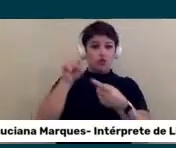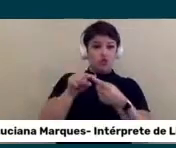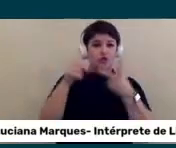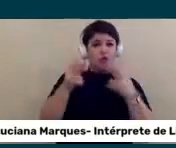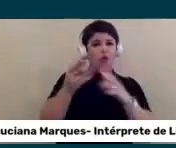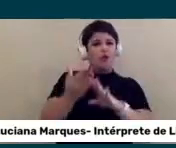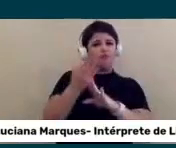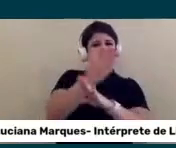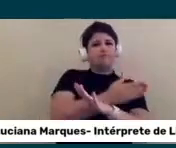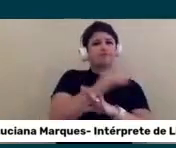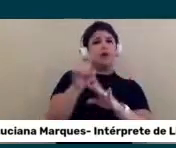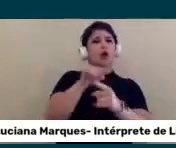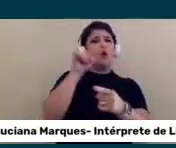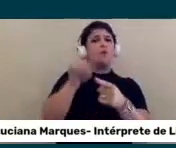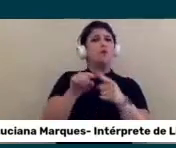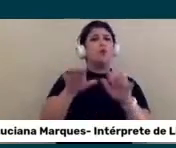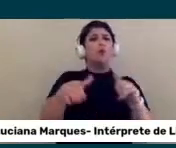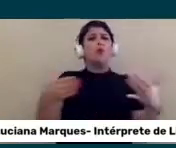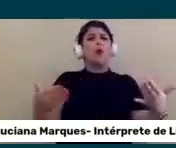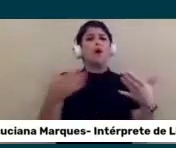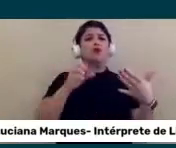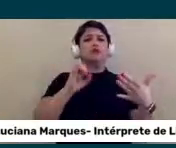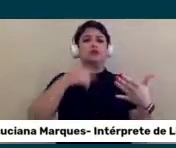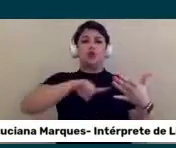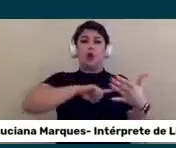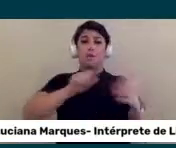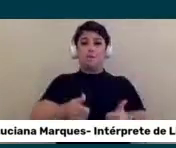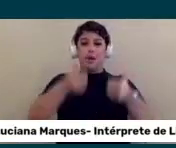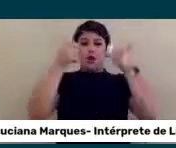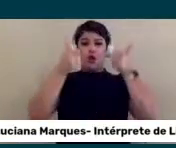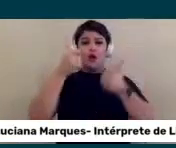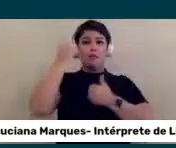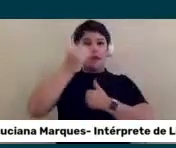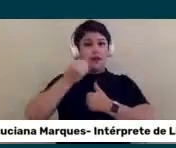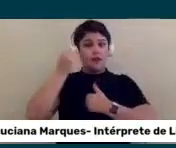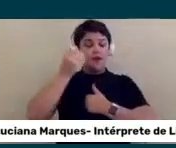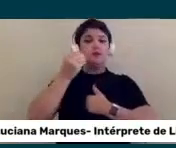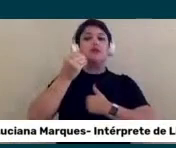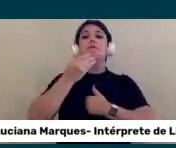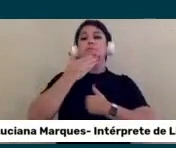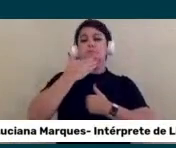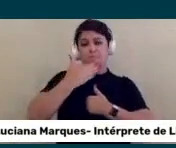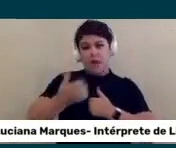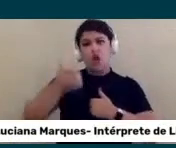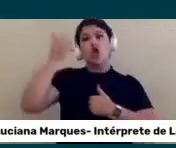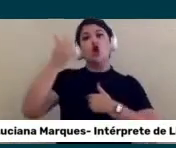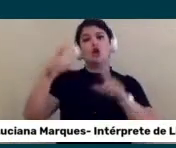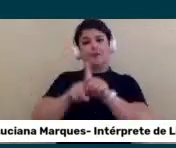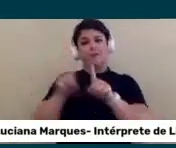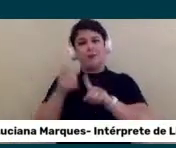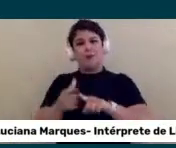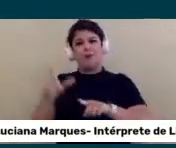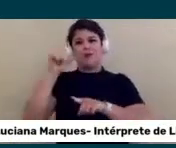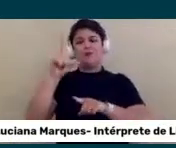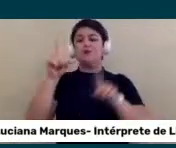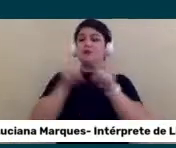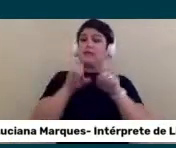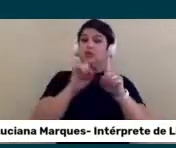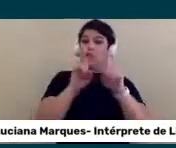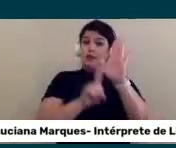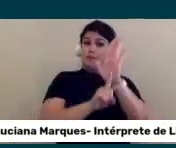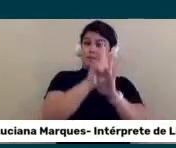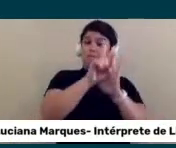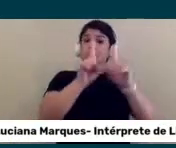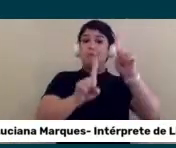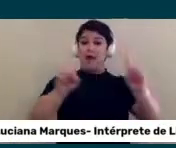o objetivo era, se a gente melhorar a experiência, a gente melhora a retenção. Então, a nossa métrica de sucesso nesse projeto é